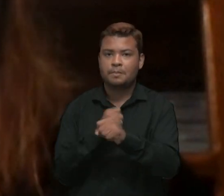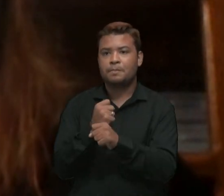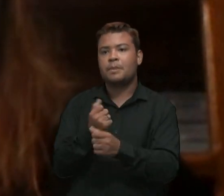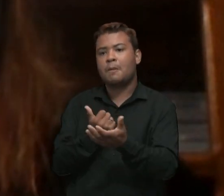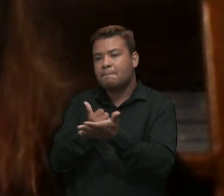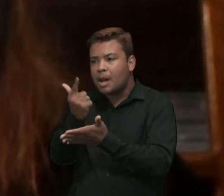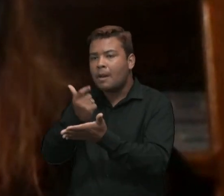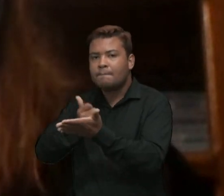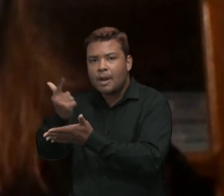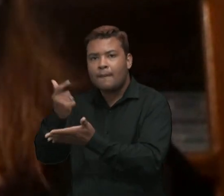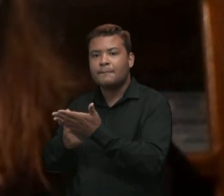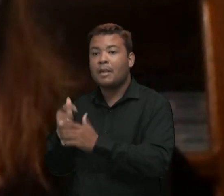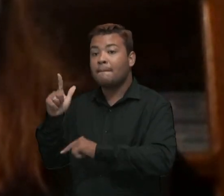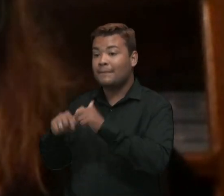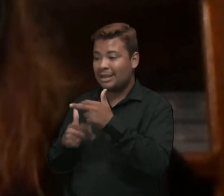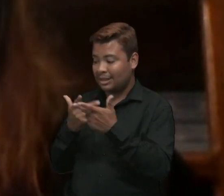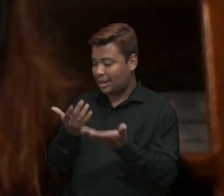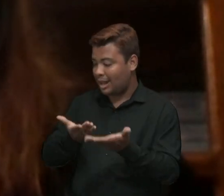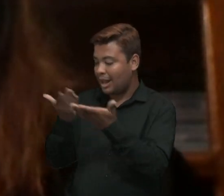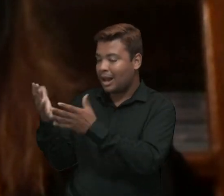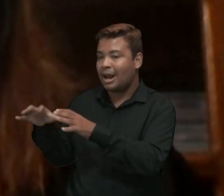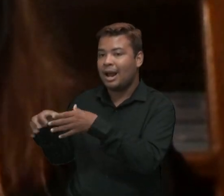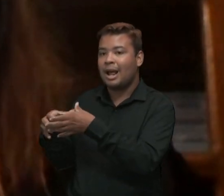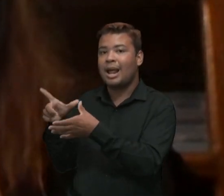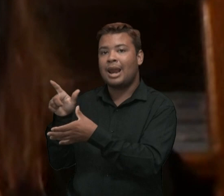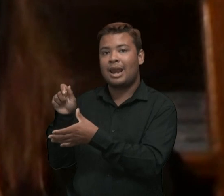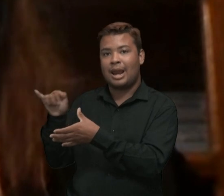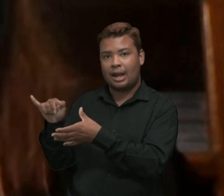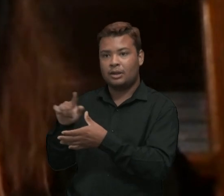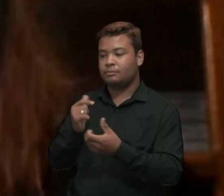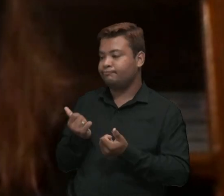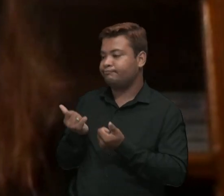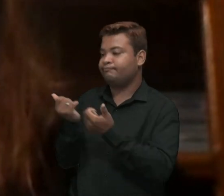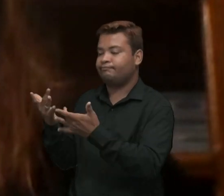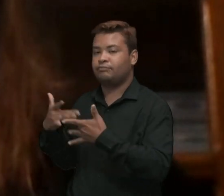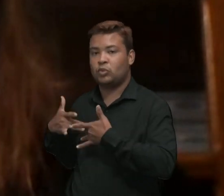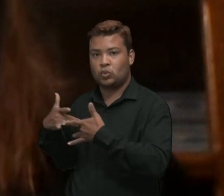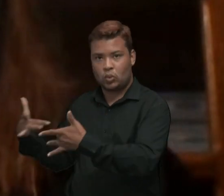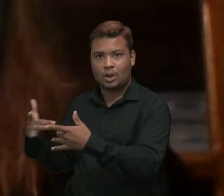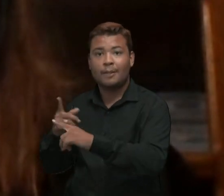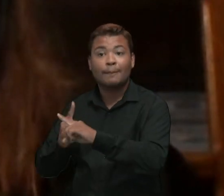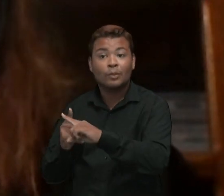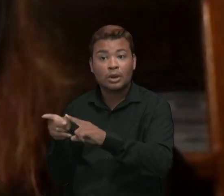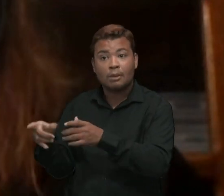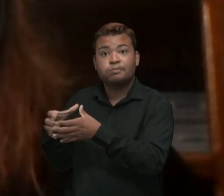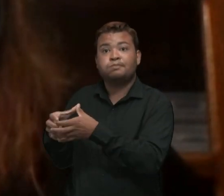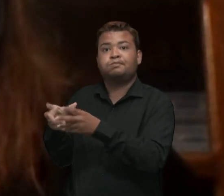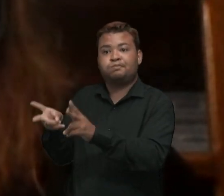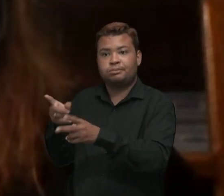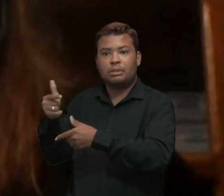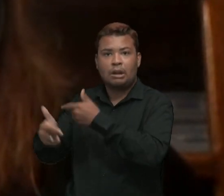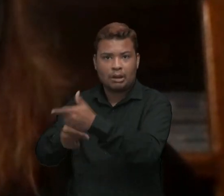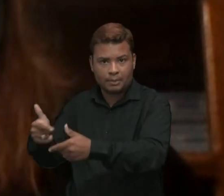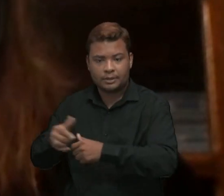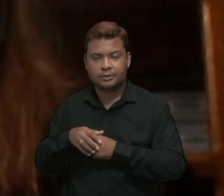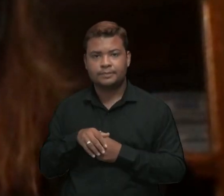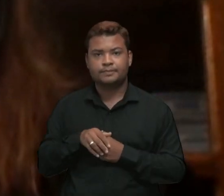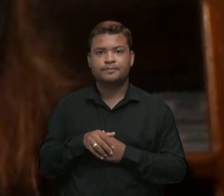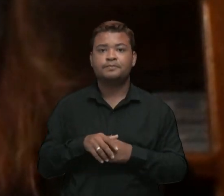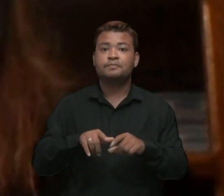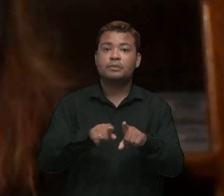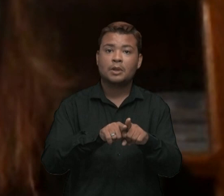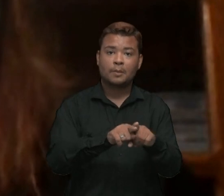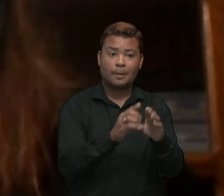para o LAI, e a gente faz essa doação para que o LAI se mantenha. A biblioteca também